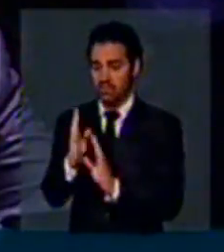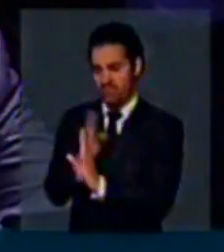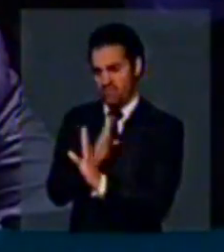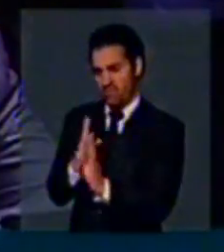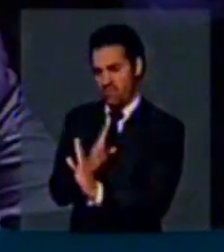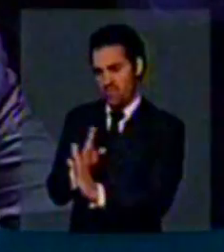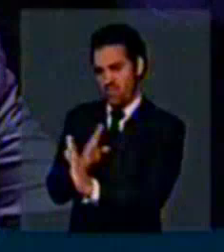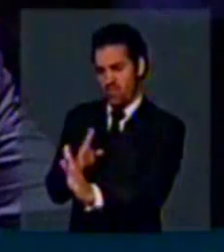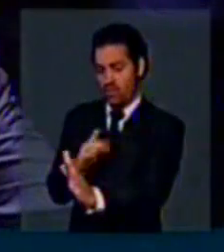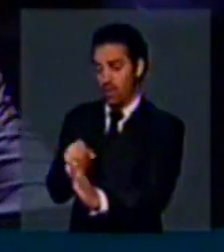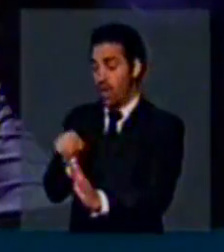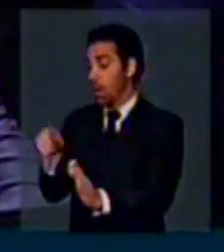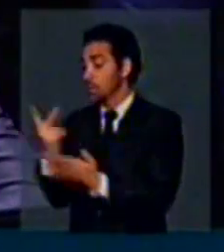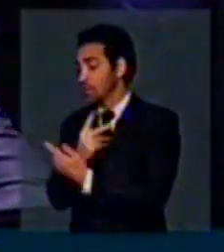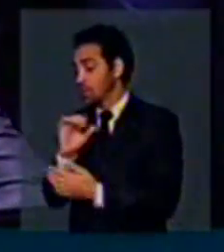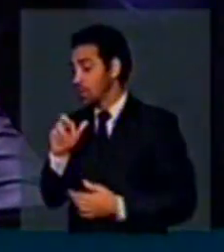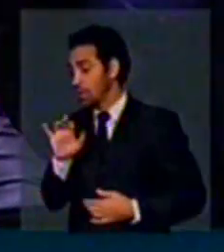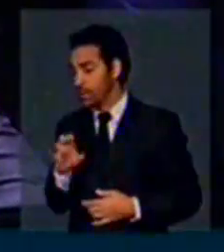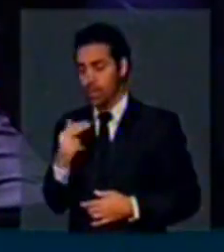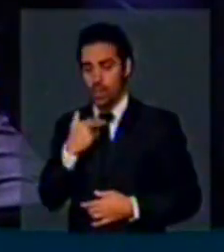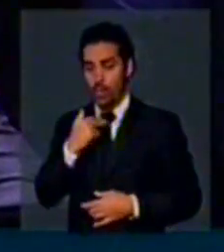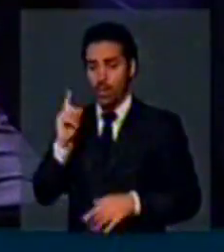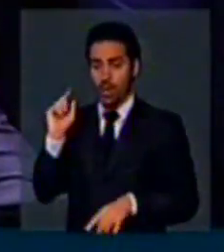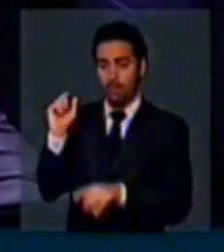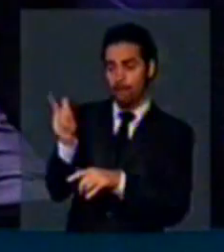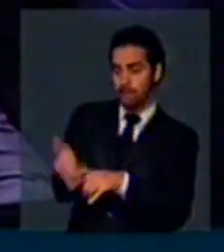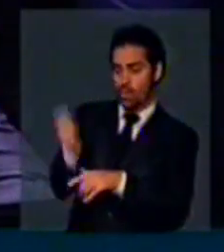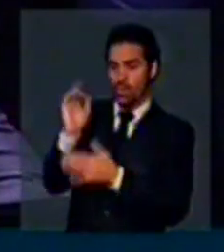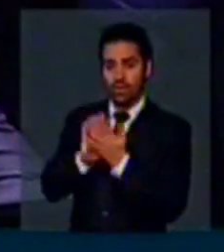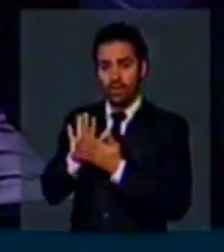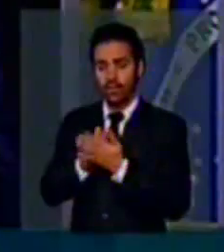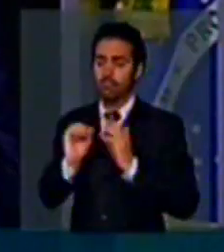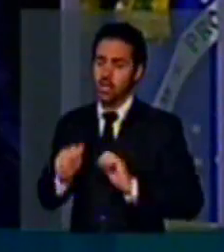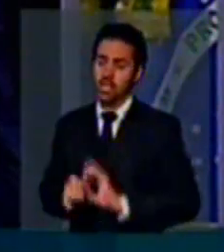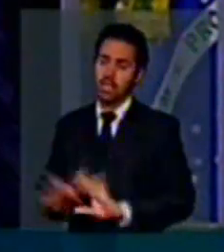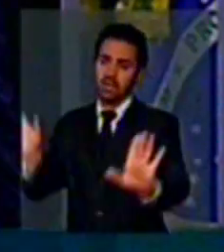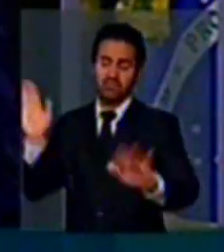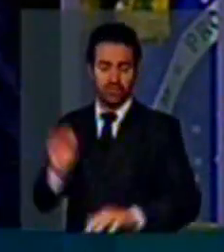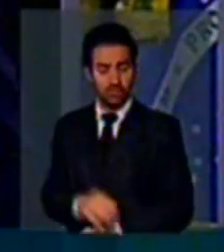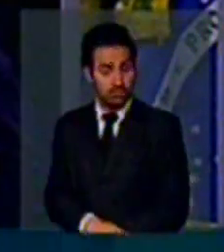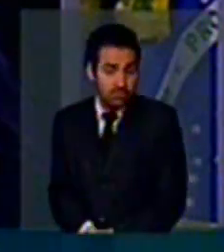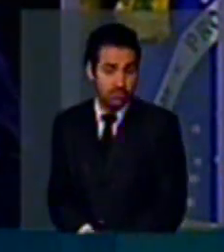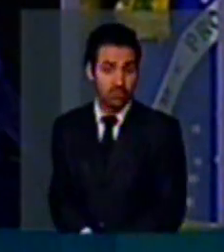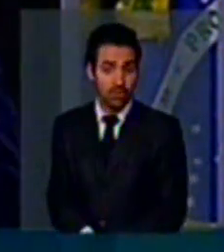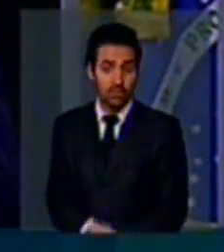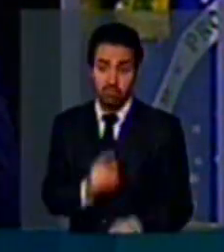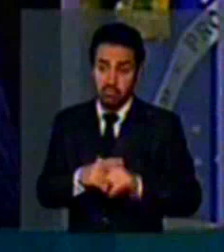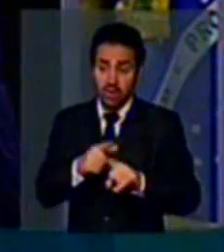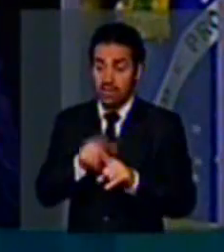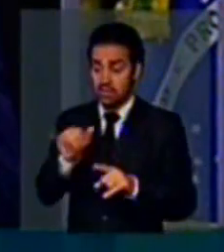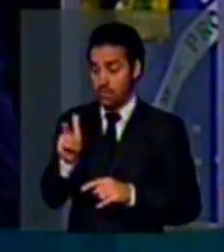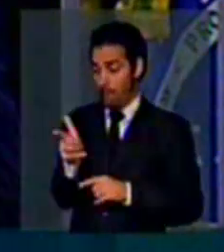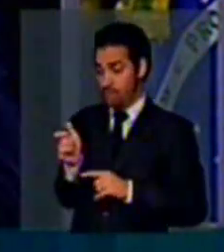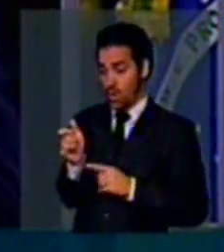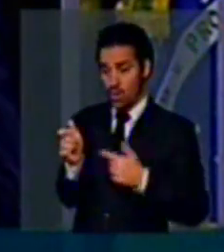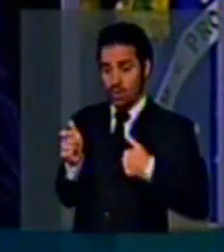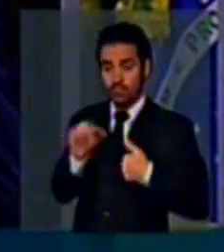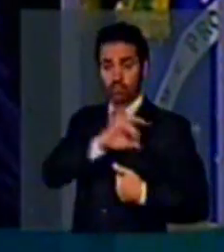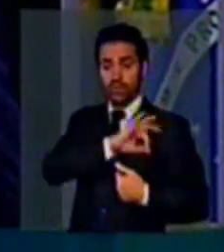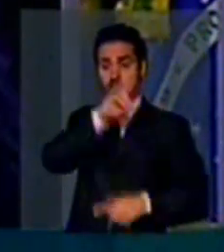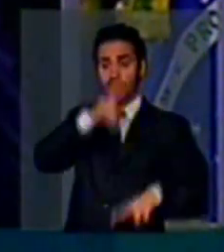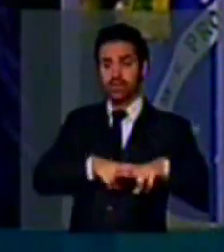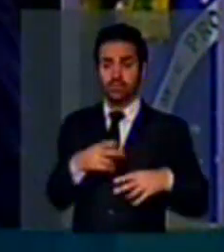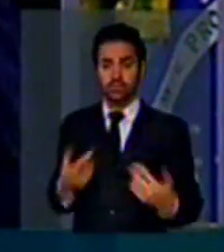crime próximo de você, não faça nada. Deixe o criminoso à vontade. Afinal de contas, é a linha ideológica